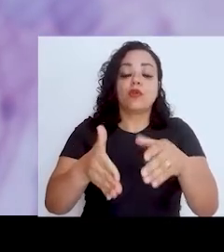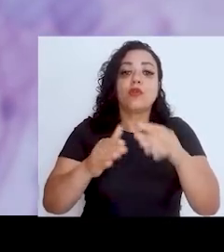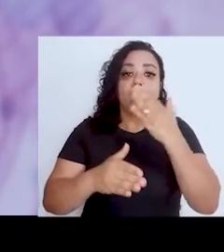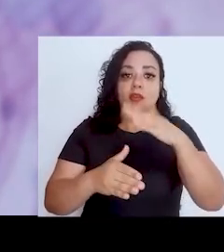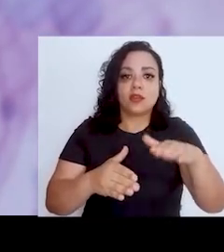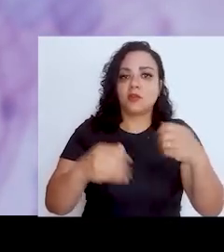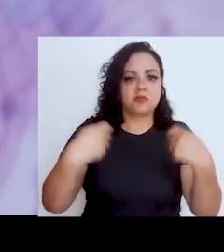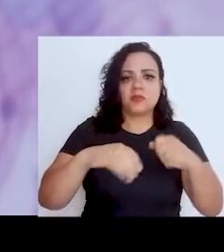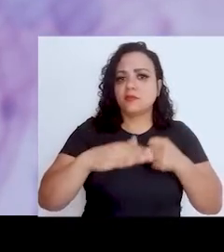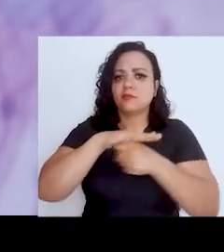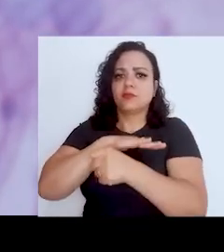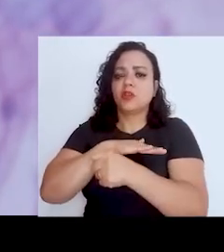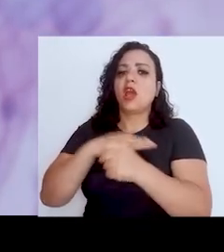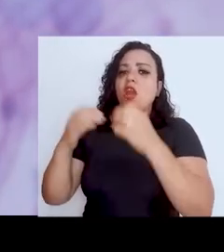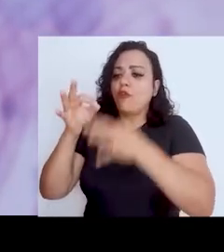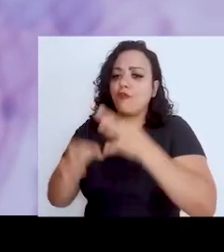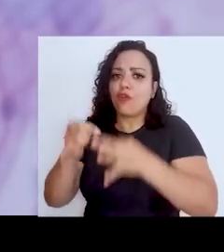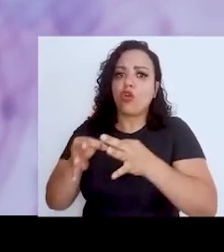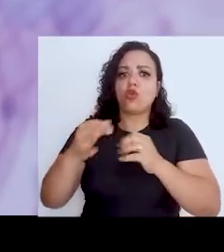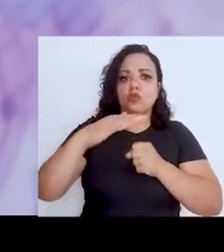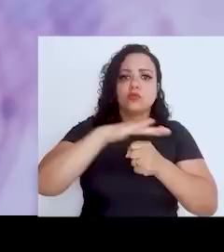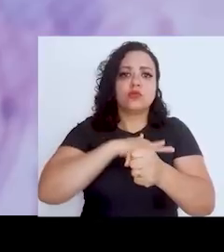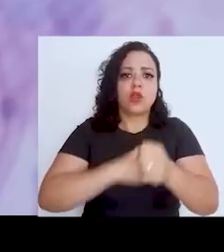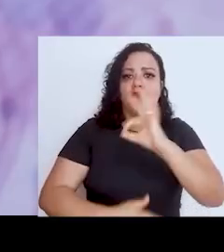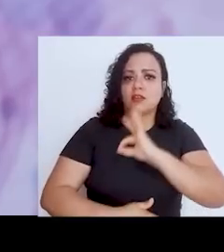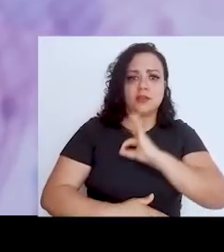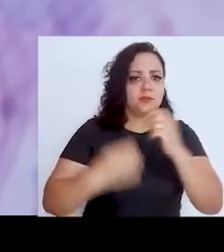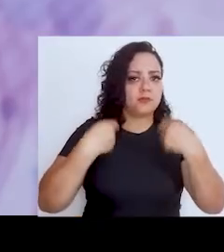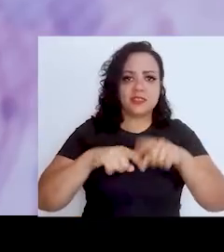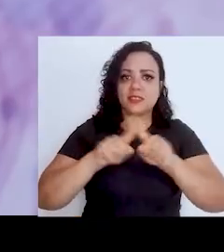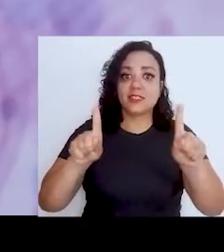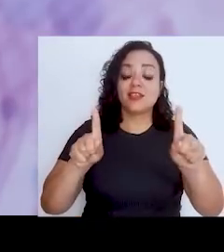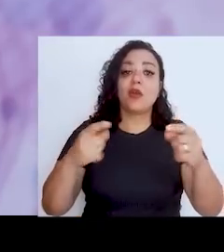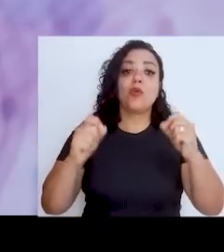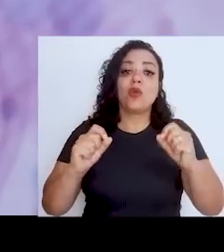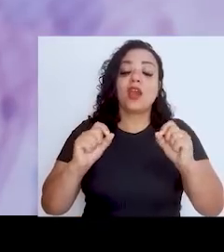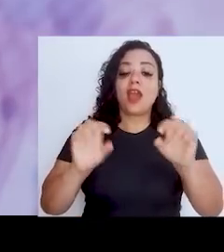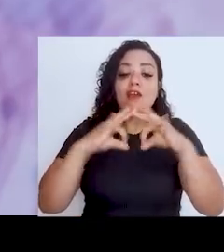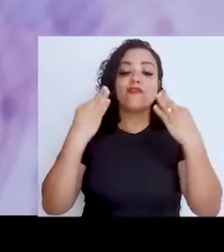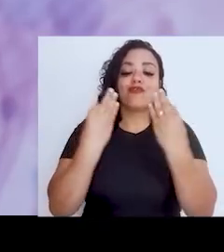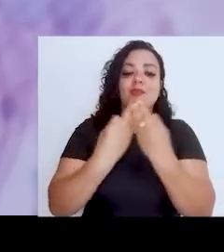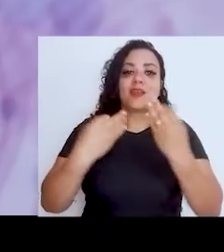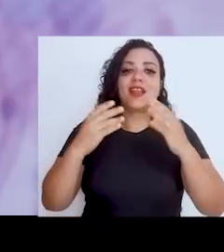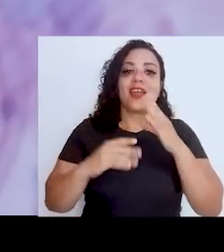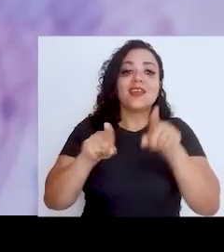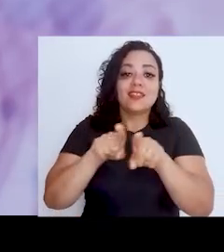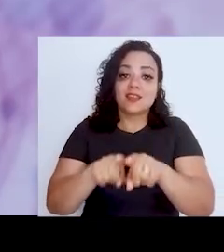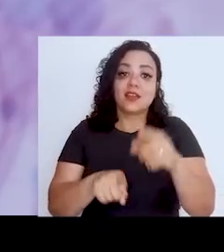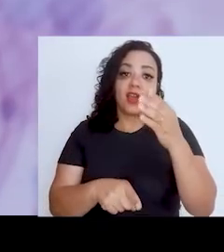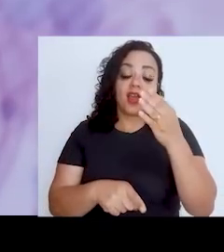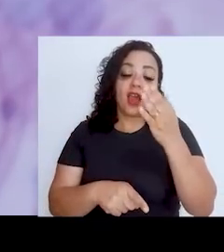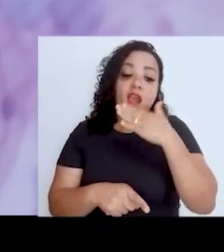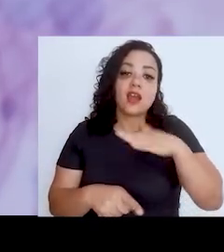judiciário, a gente entende como essa implementação desse serviço no núcleo, num